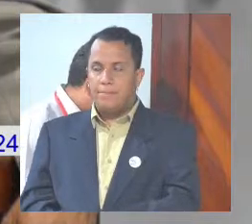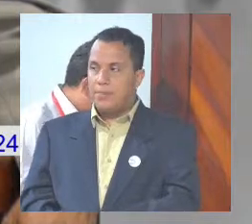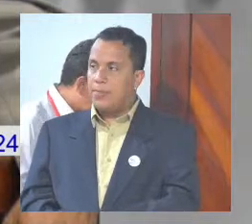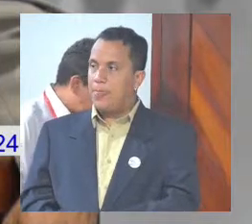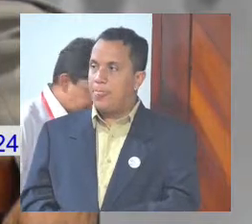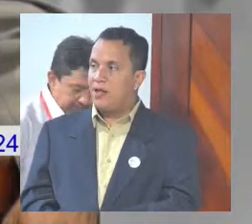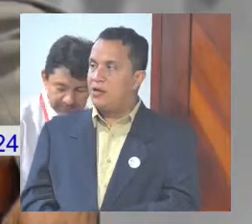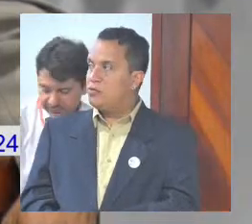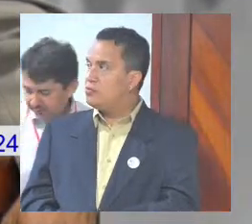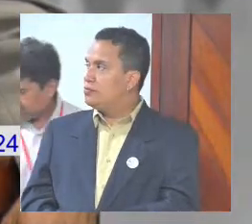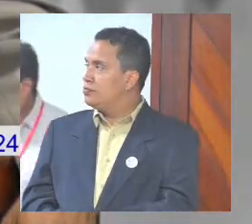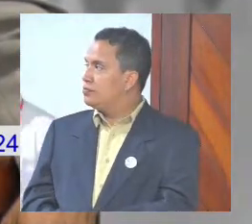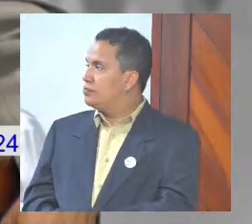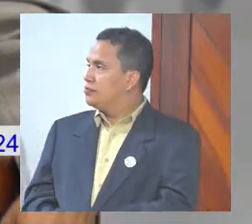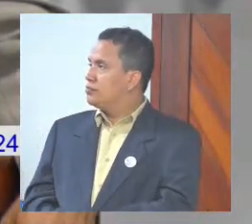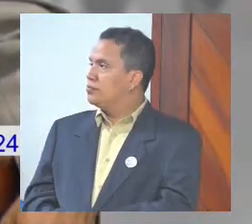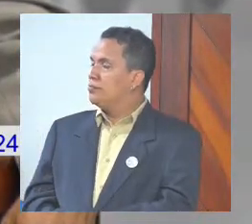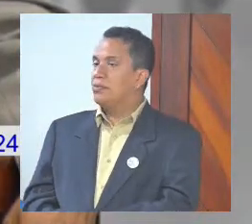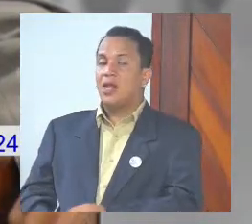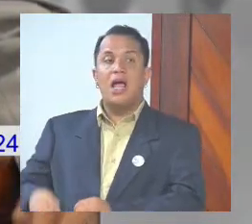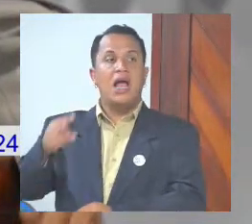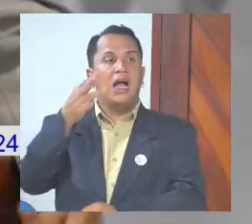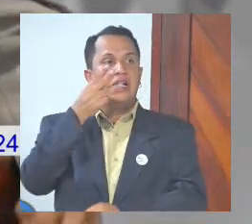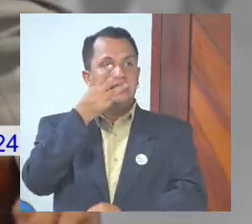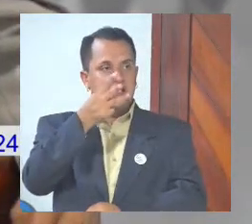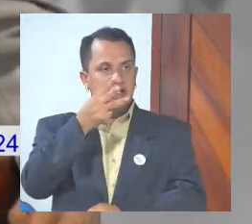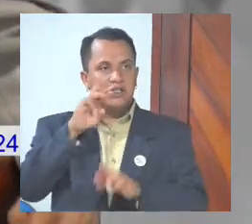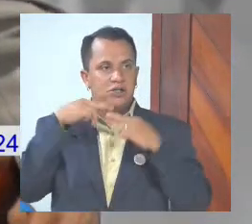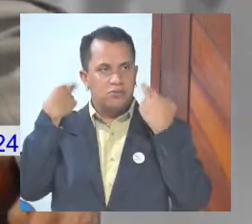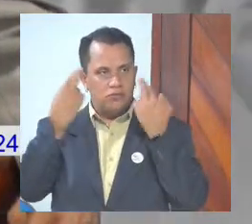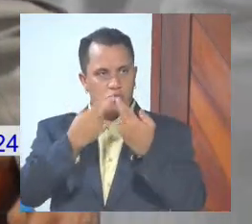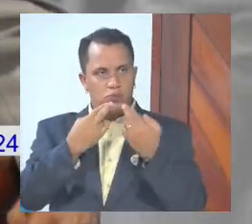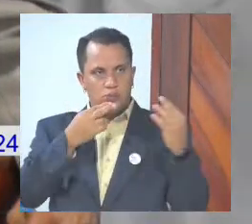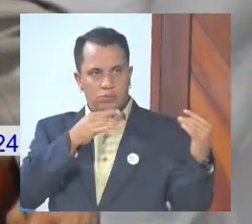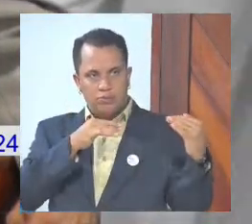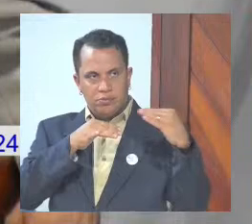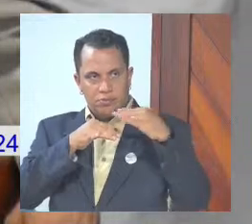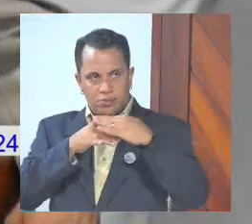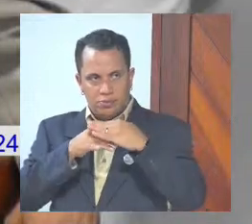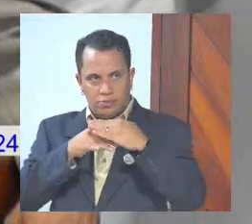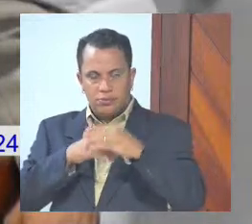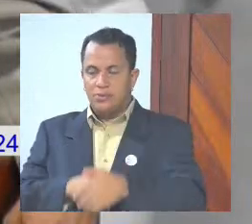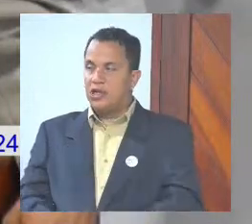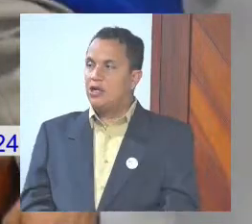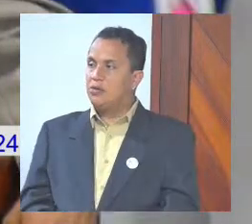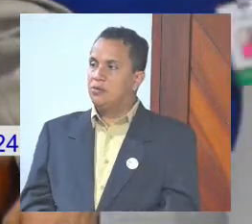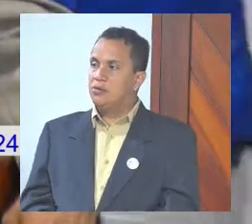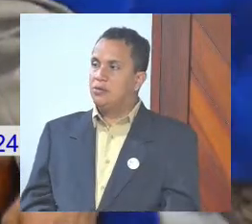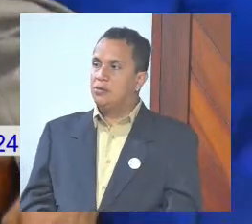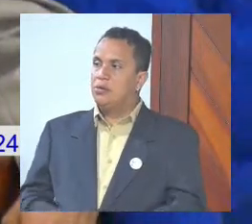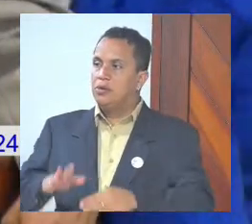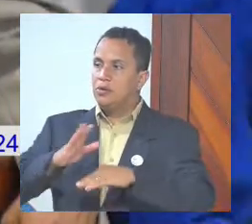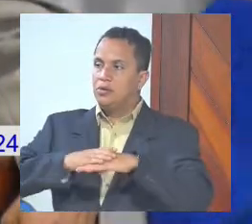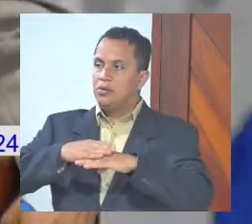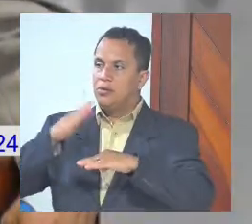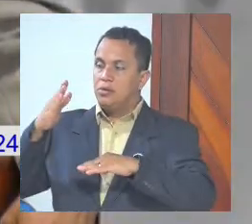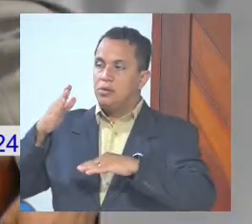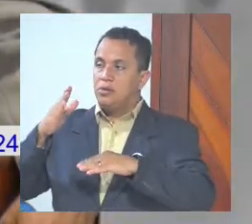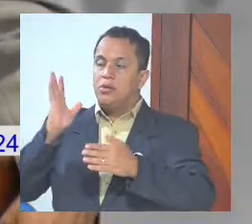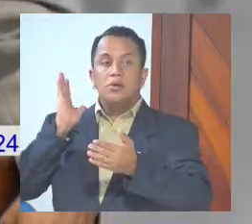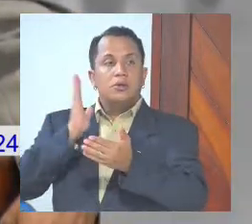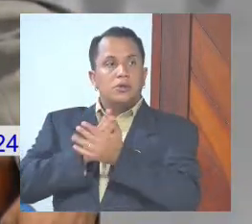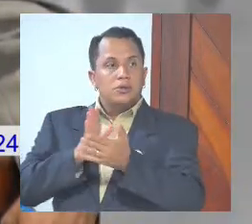já deve estar acompanhando, já são a terceira sessão que vocês estão acompanhando. E a maioria termina,